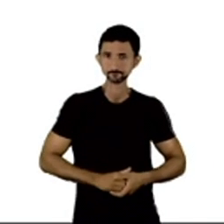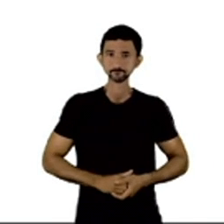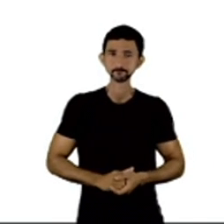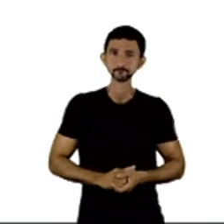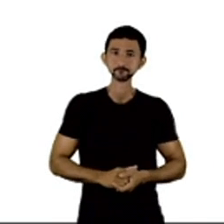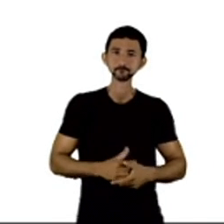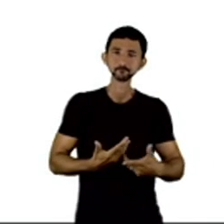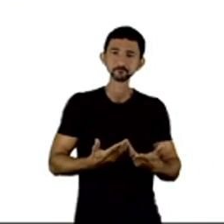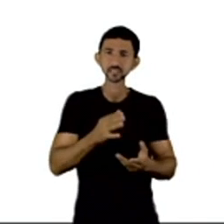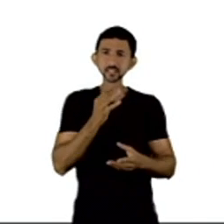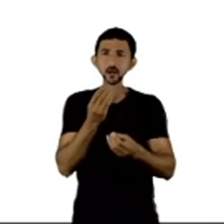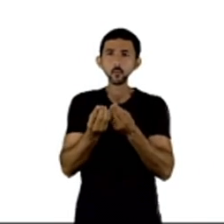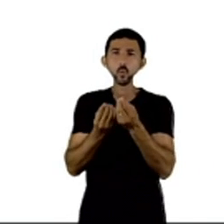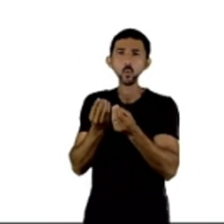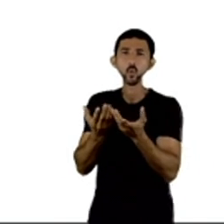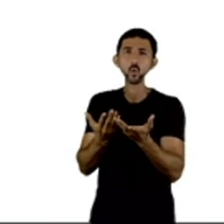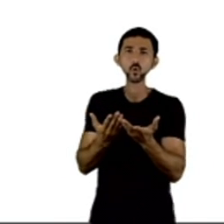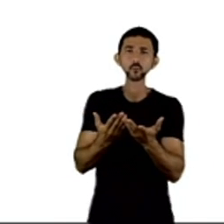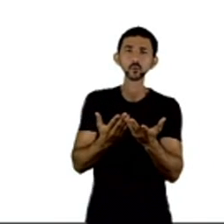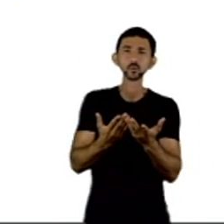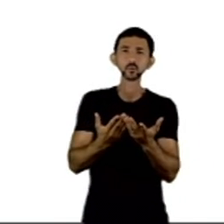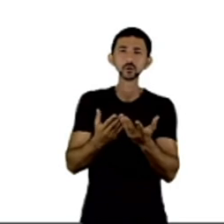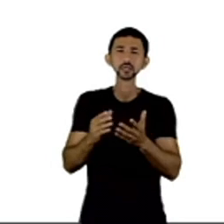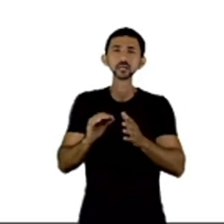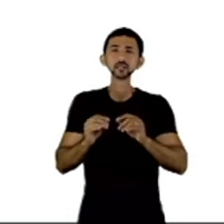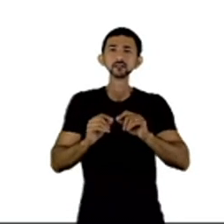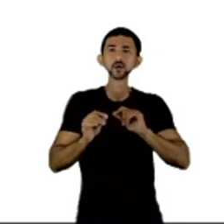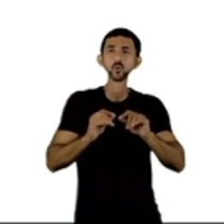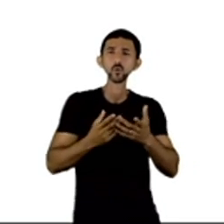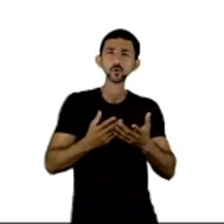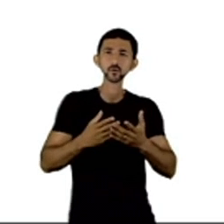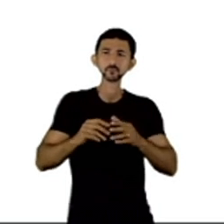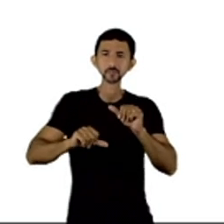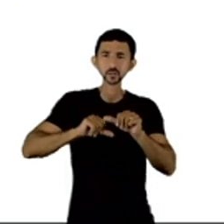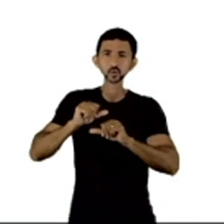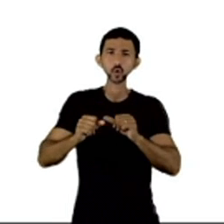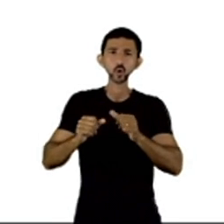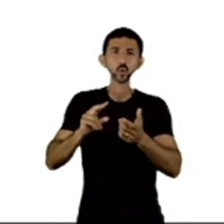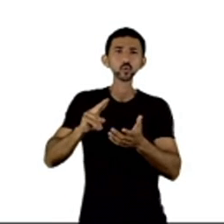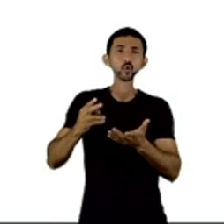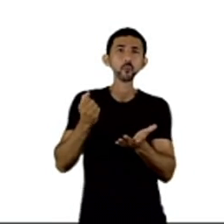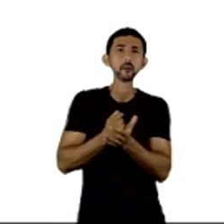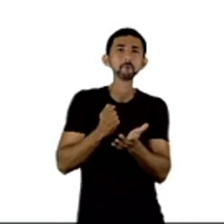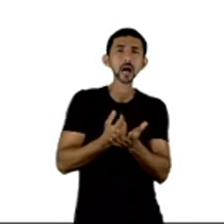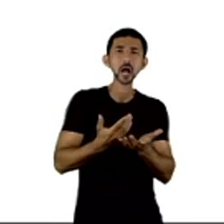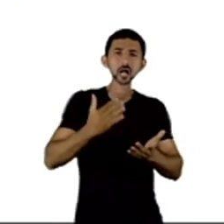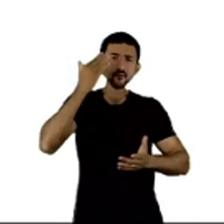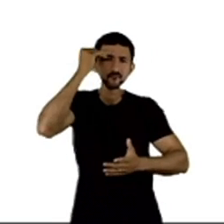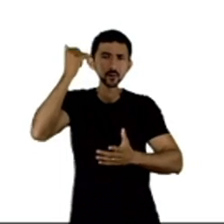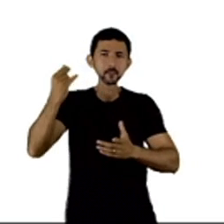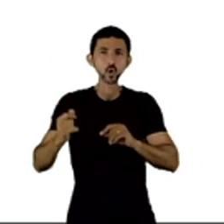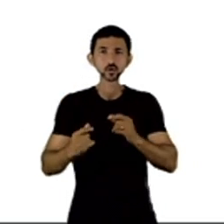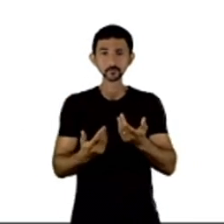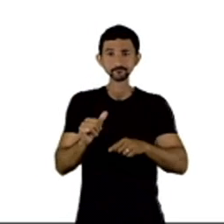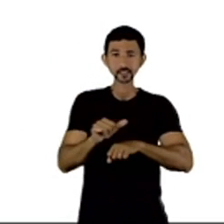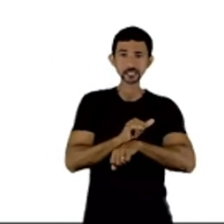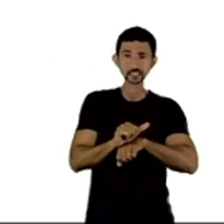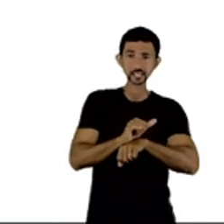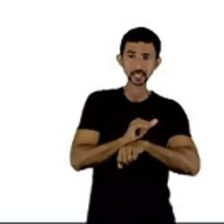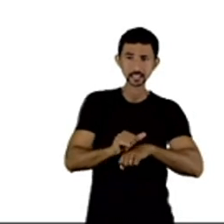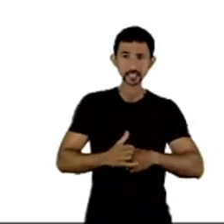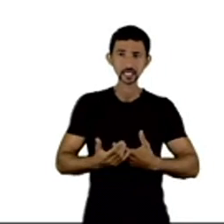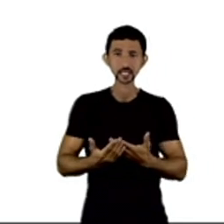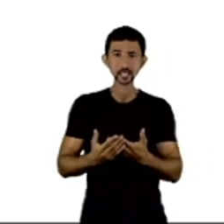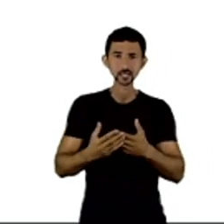exemplo. Como esses nomes acabam virando uma grife. Ou ainda, segunda estratégia, consiste